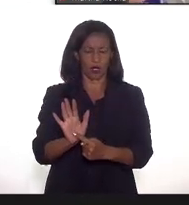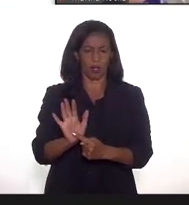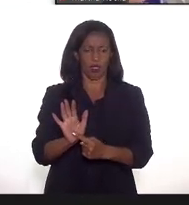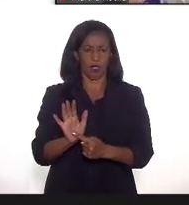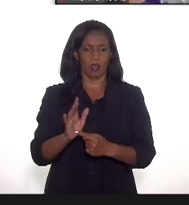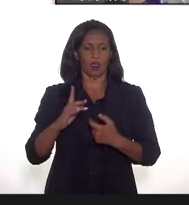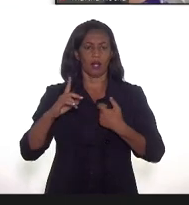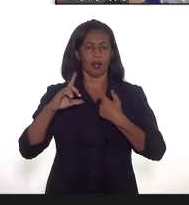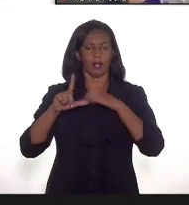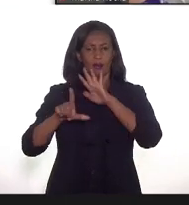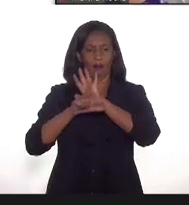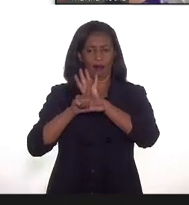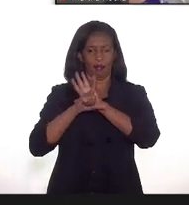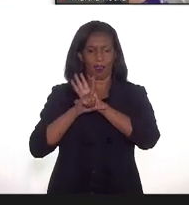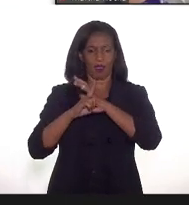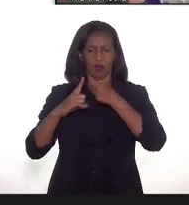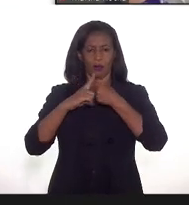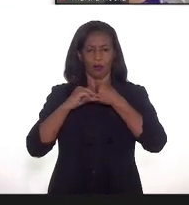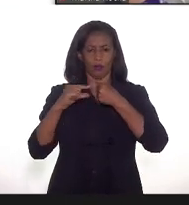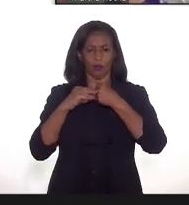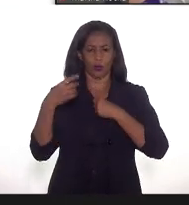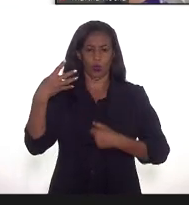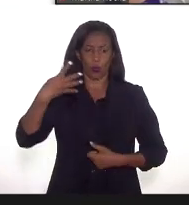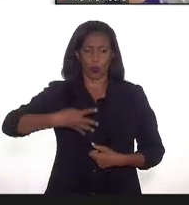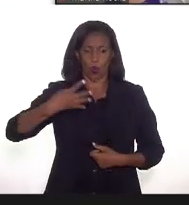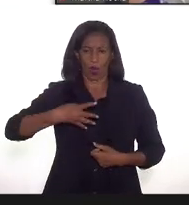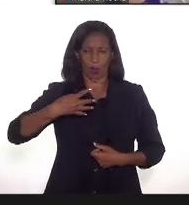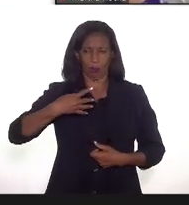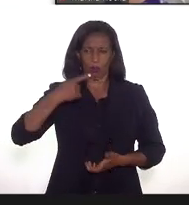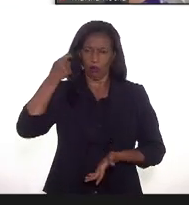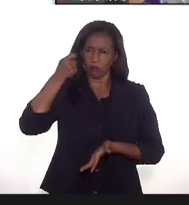4, ela determina que nós